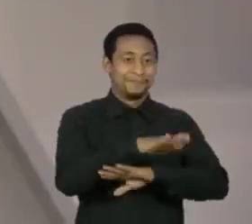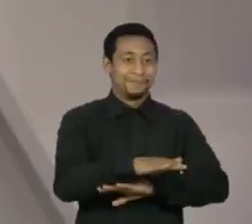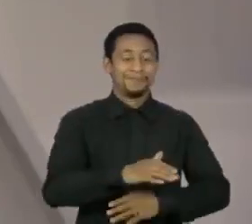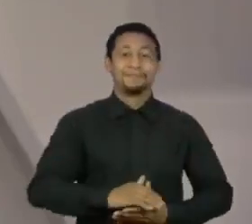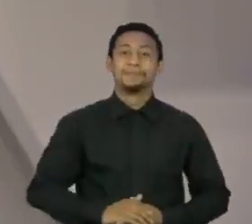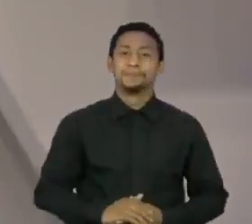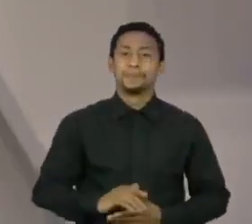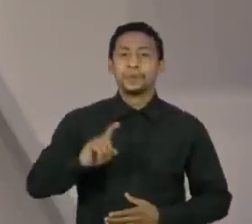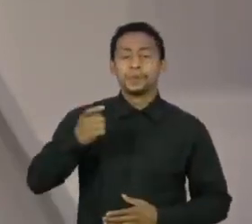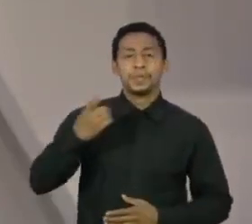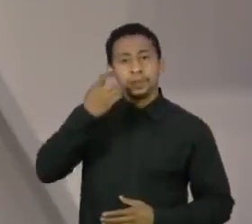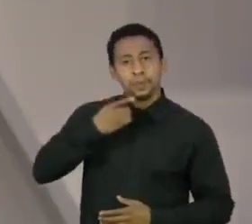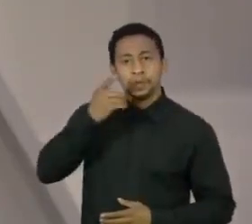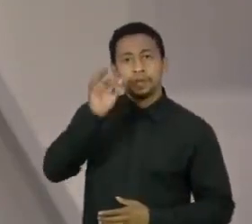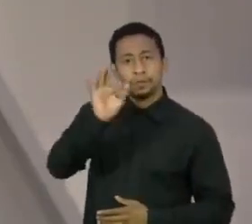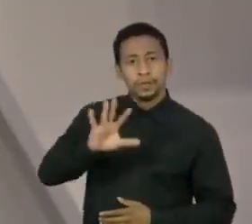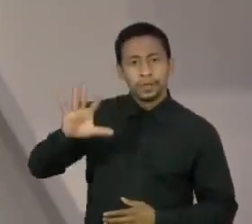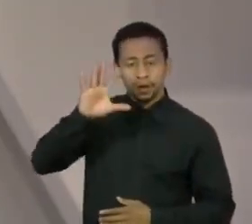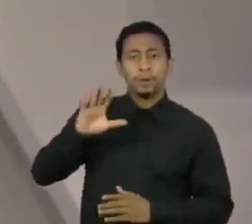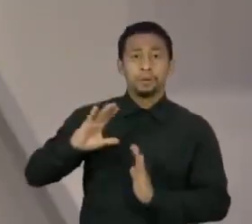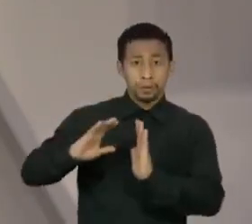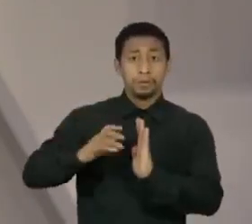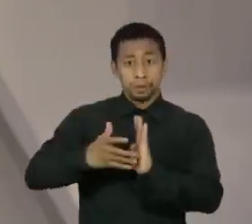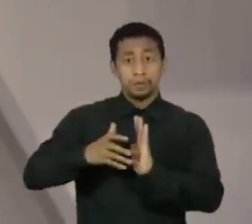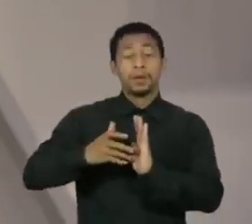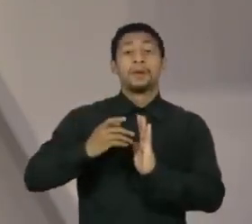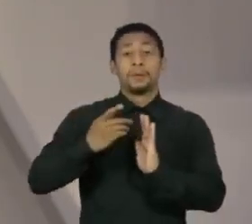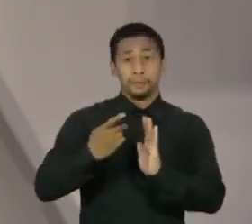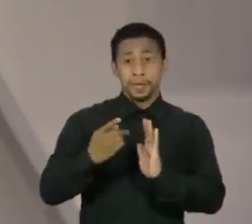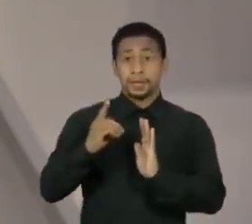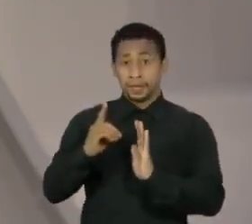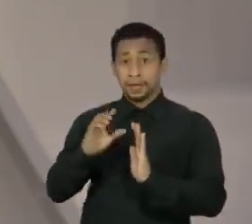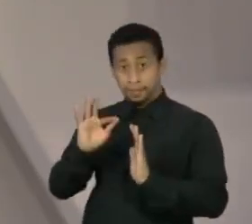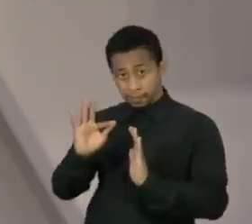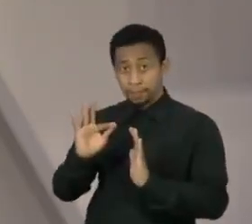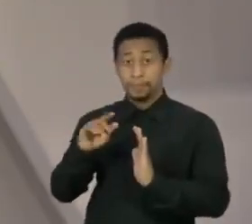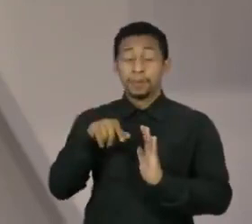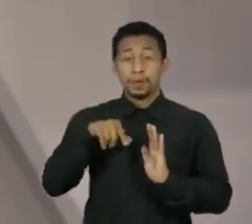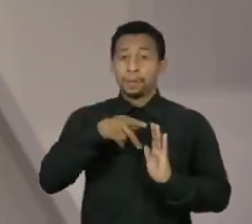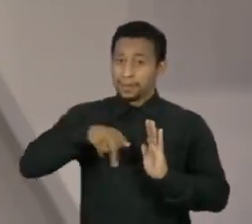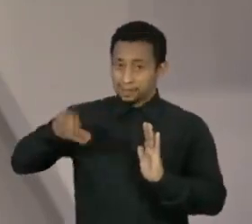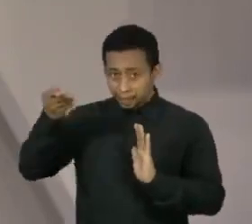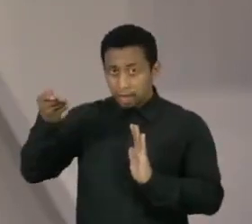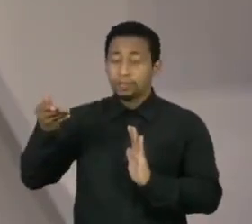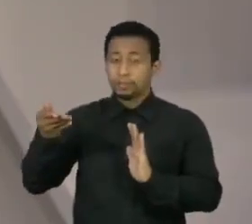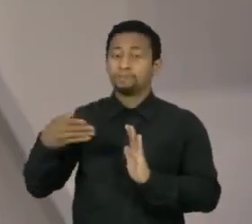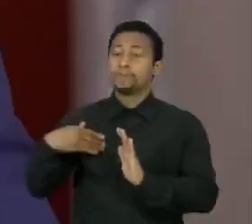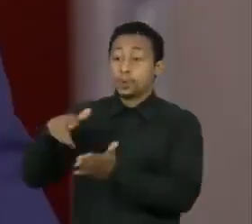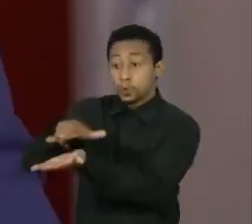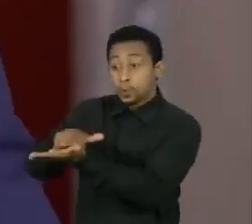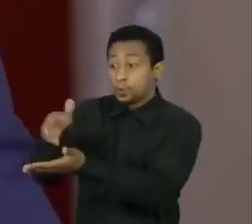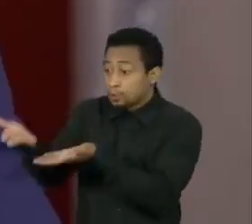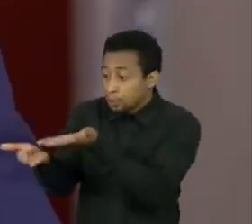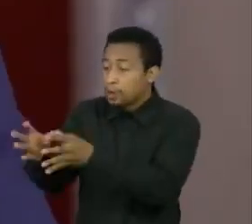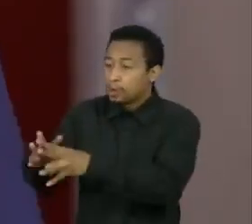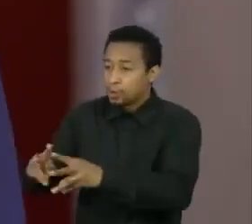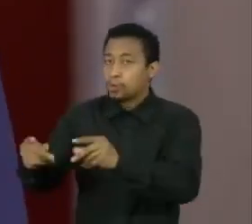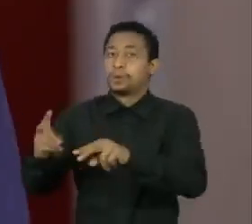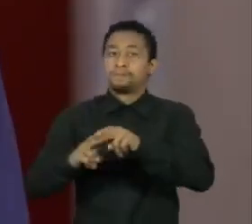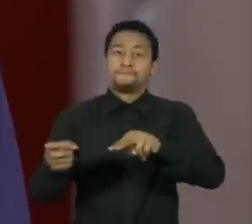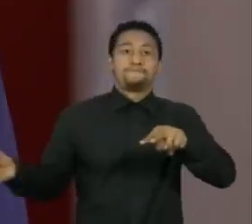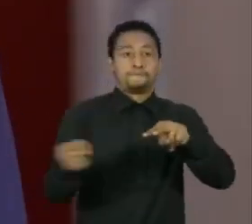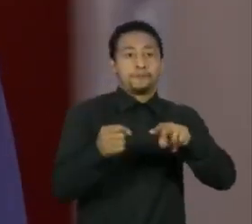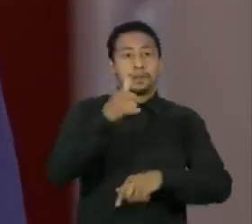e depois deputado federal e presidente do PTB Roberto Jefferson deixou o hospital e voltou para a prisão no Rio de Janeiro